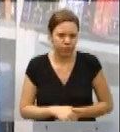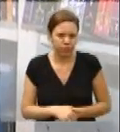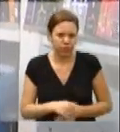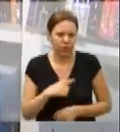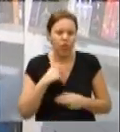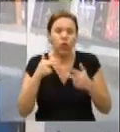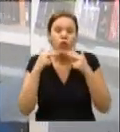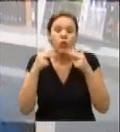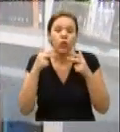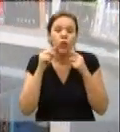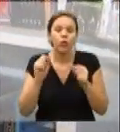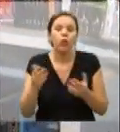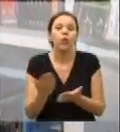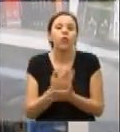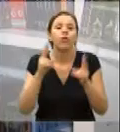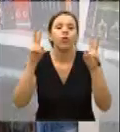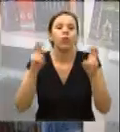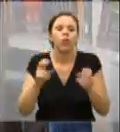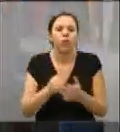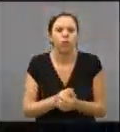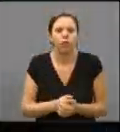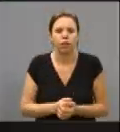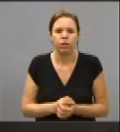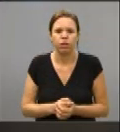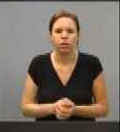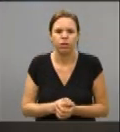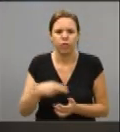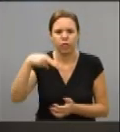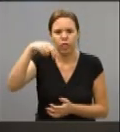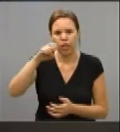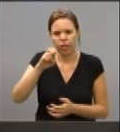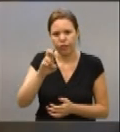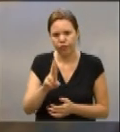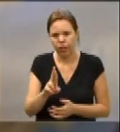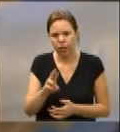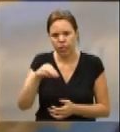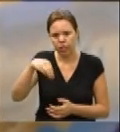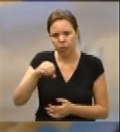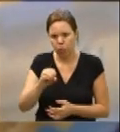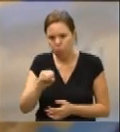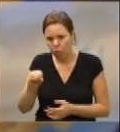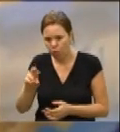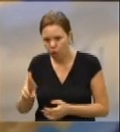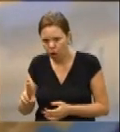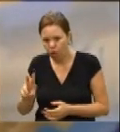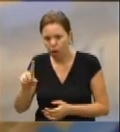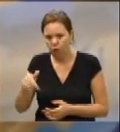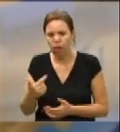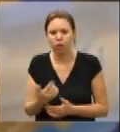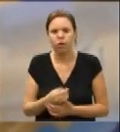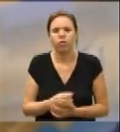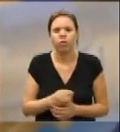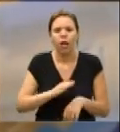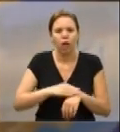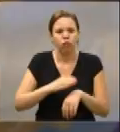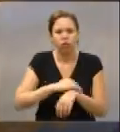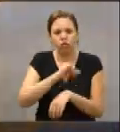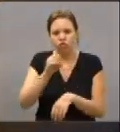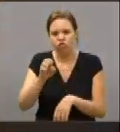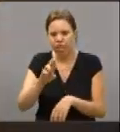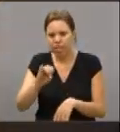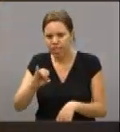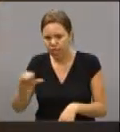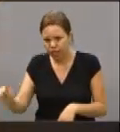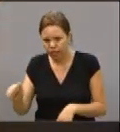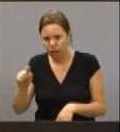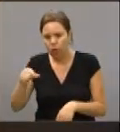tem de novidade aqui o livro que chama Nevermore, que é os desafios de Morgan Crow, que é da Jessica Townsend,